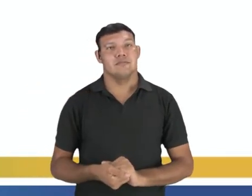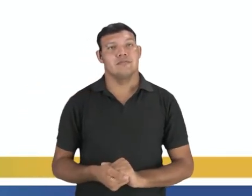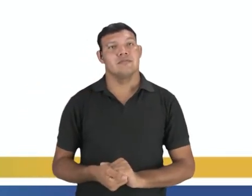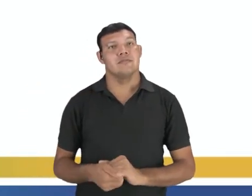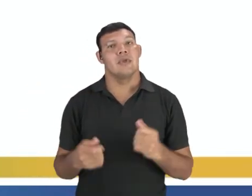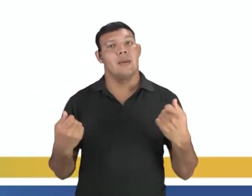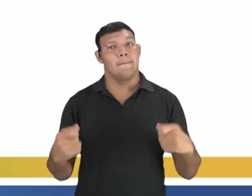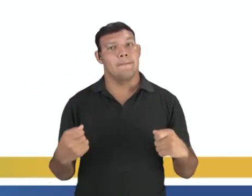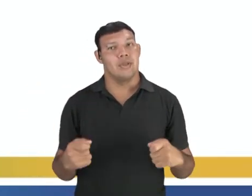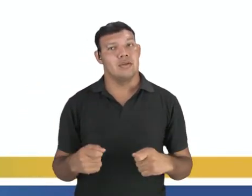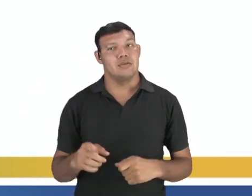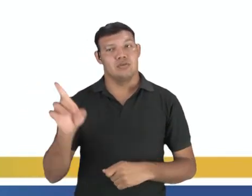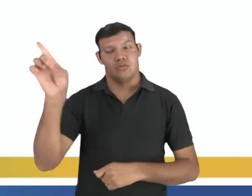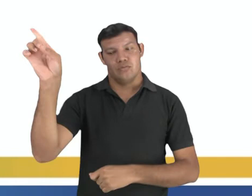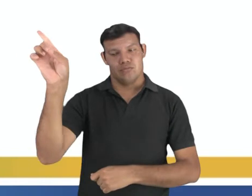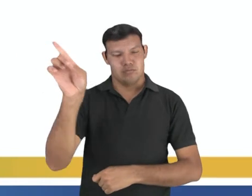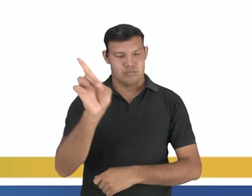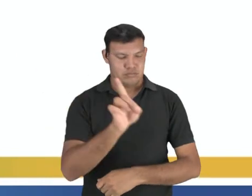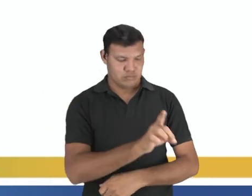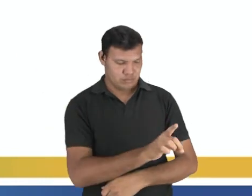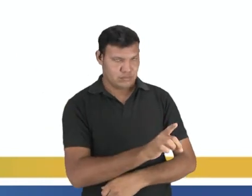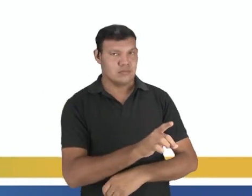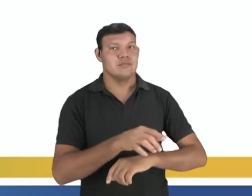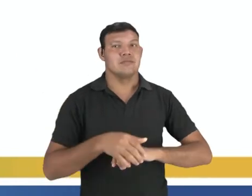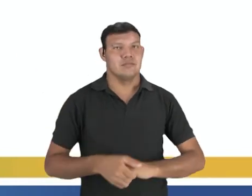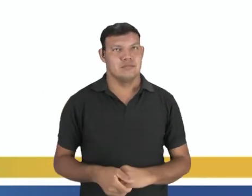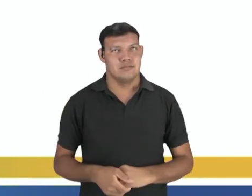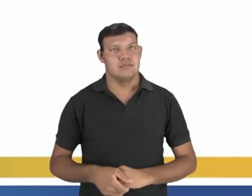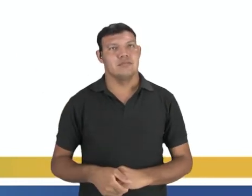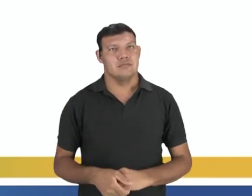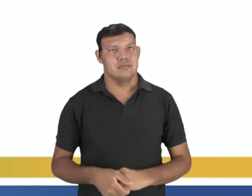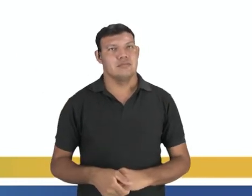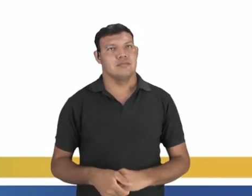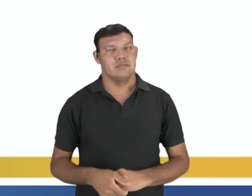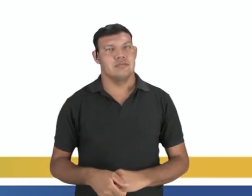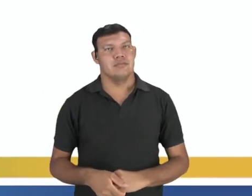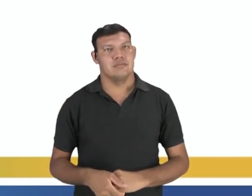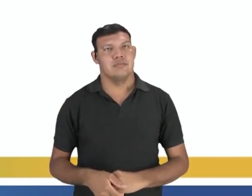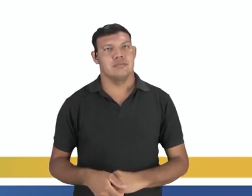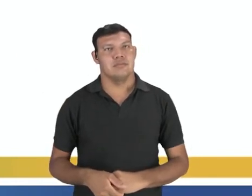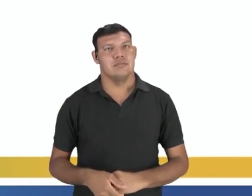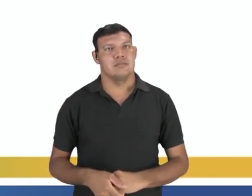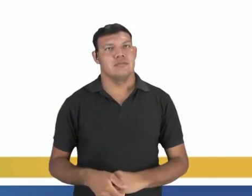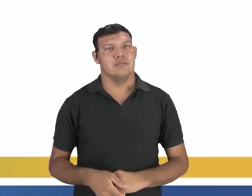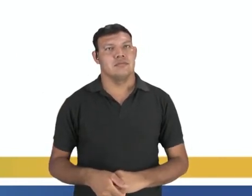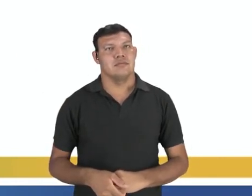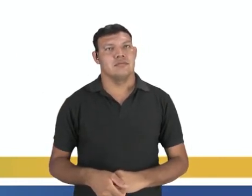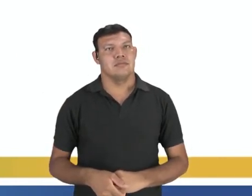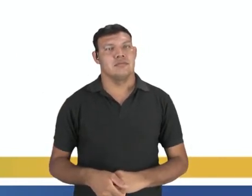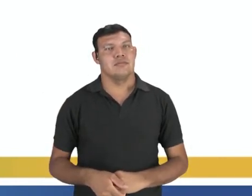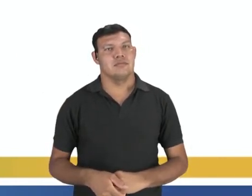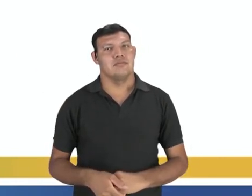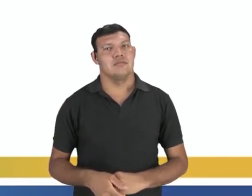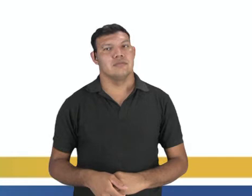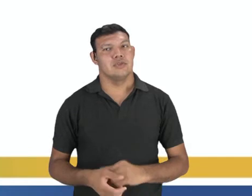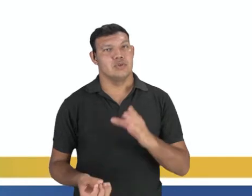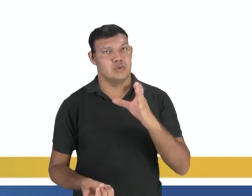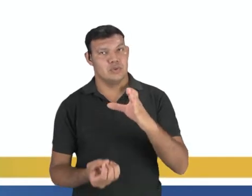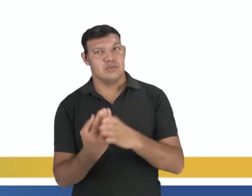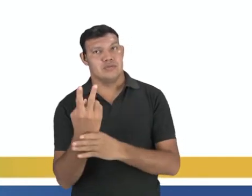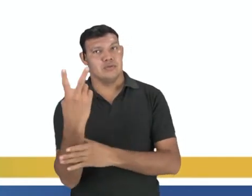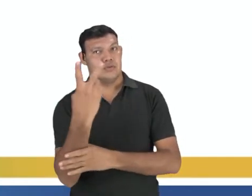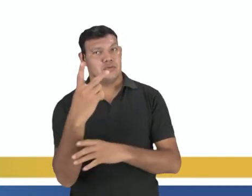precisamos traçar uma diagonal do quadrado para formar dois triângulos